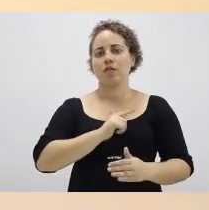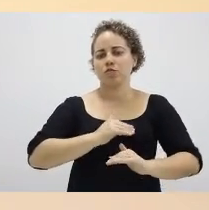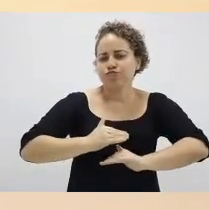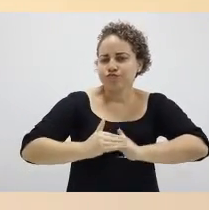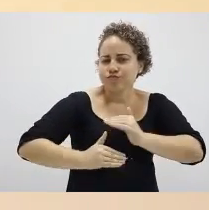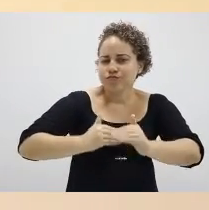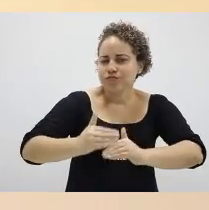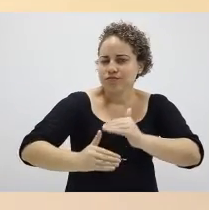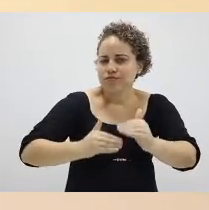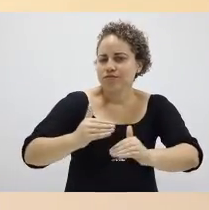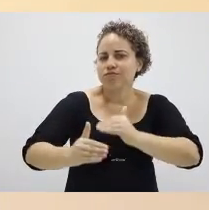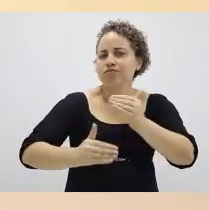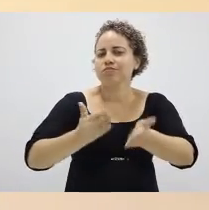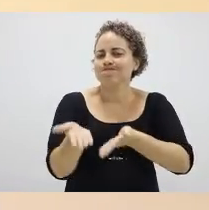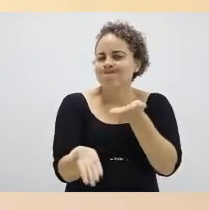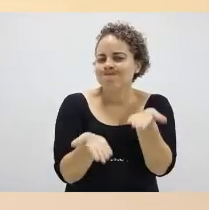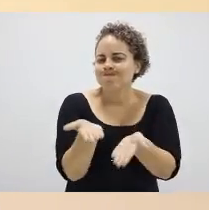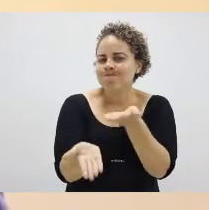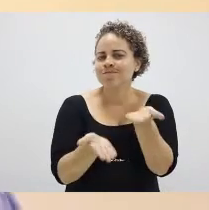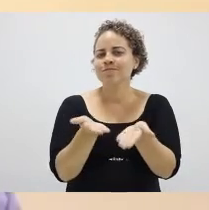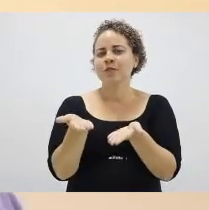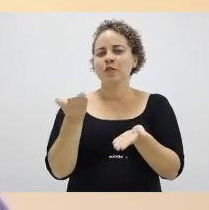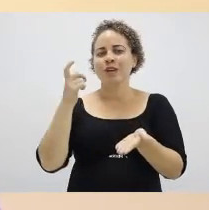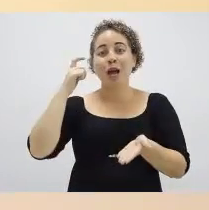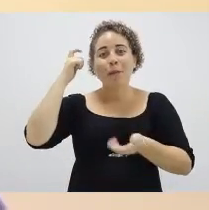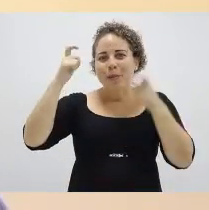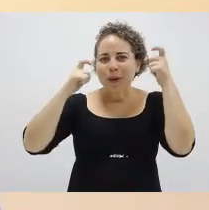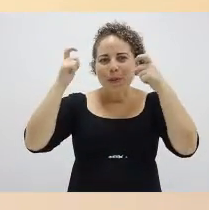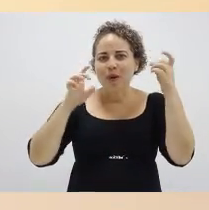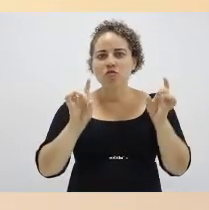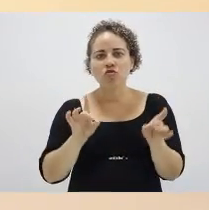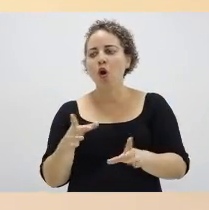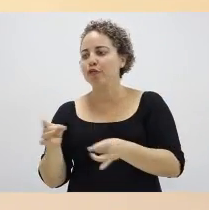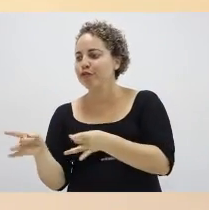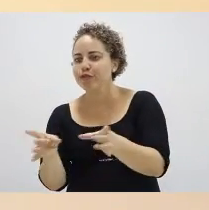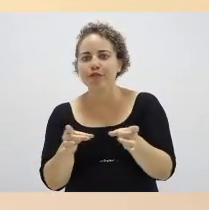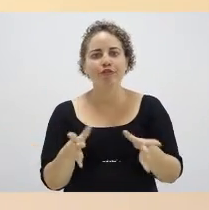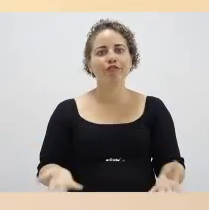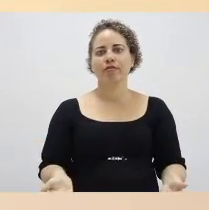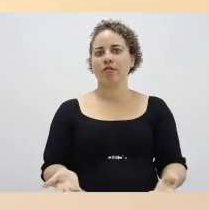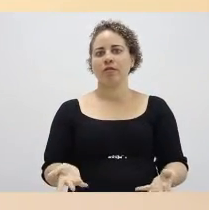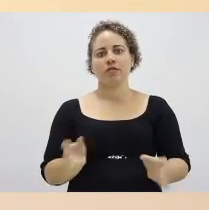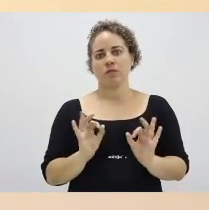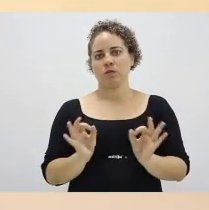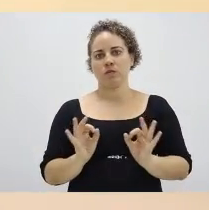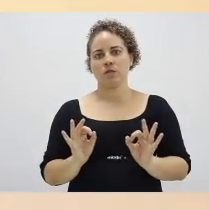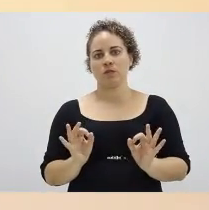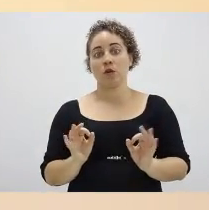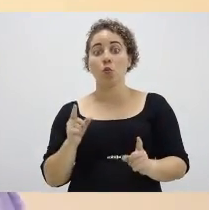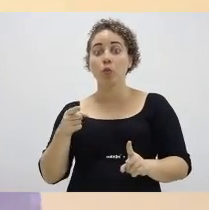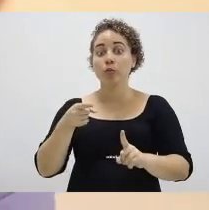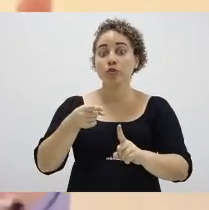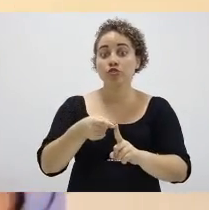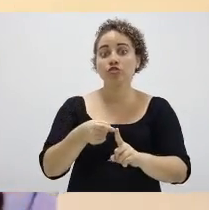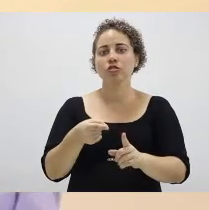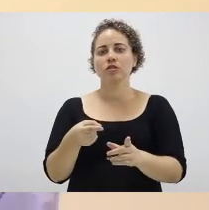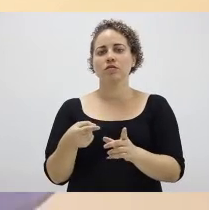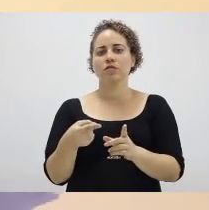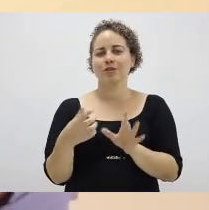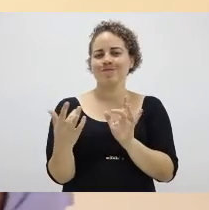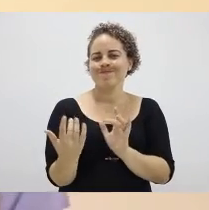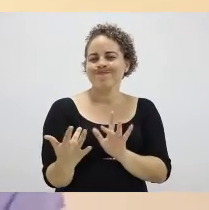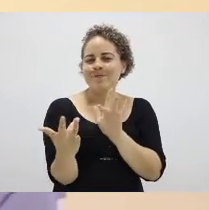esses clientes. Não fique preocupado apenas com transações, com vendas pontuais. Ela tem esse objetivo de